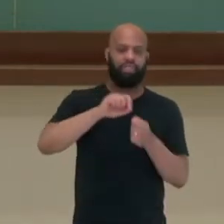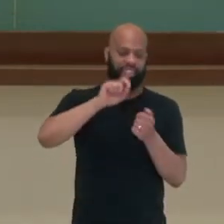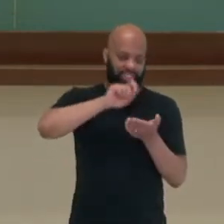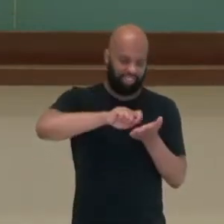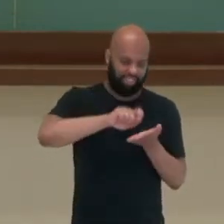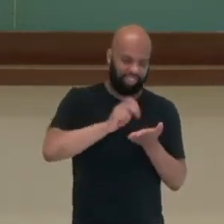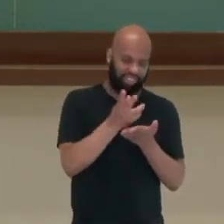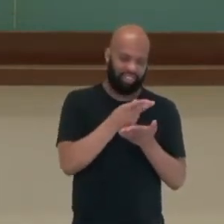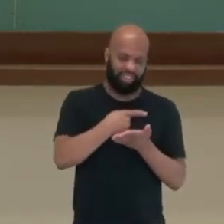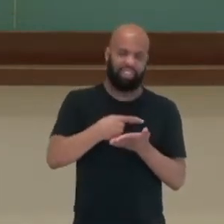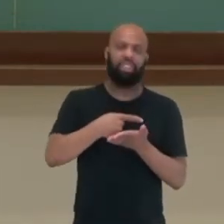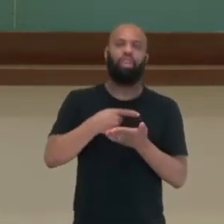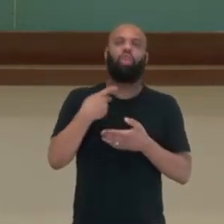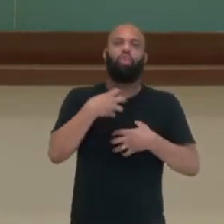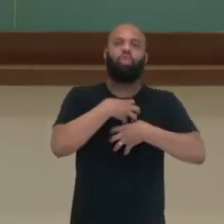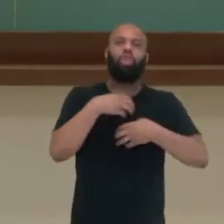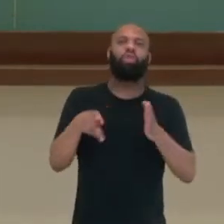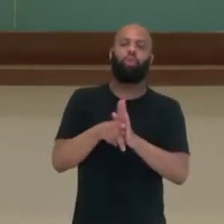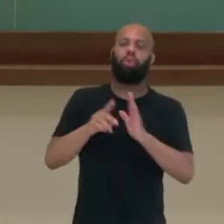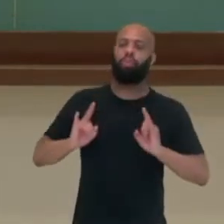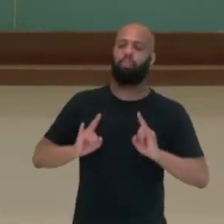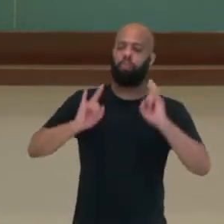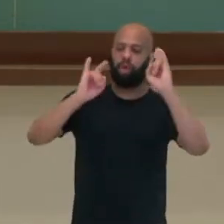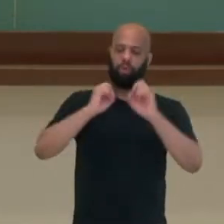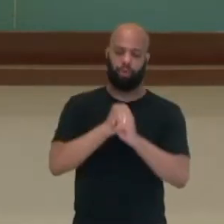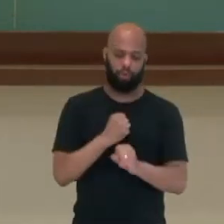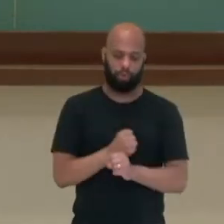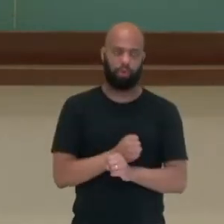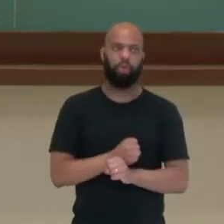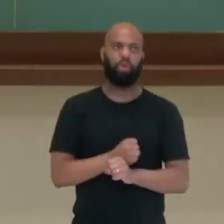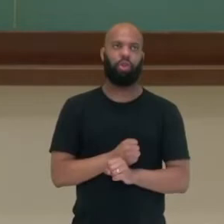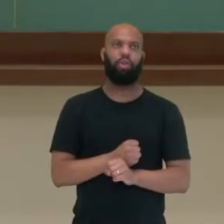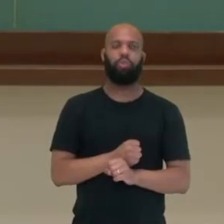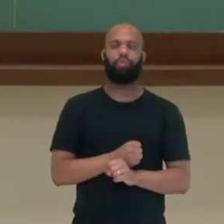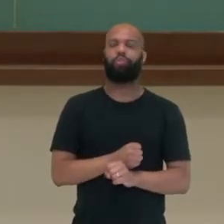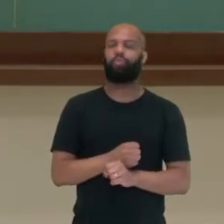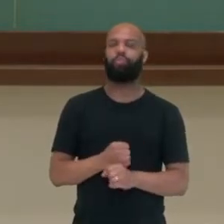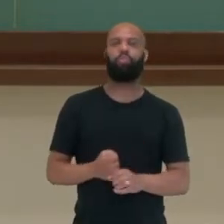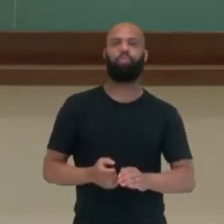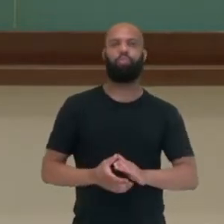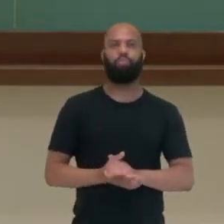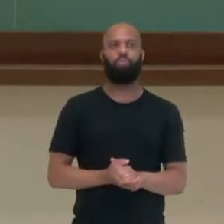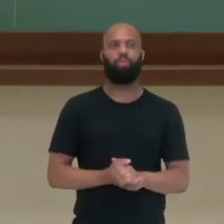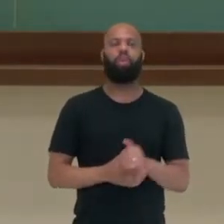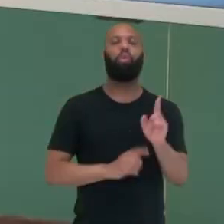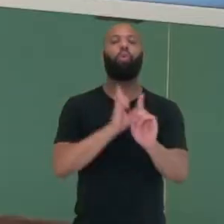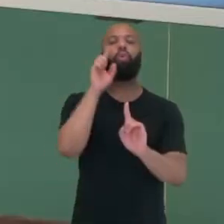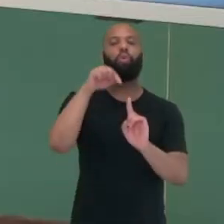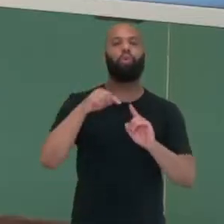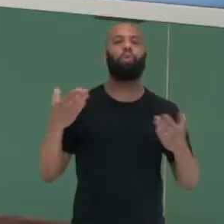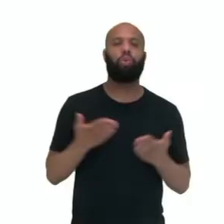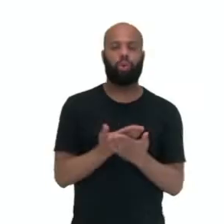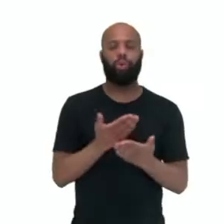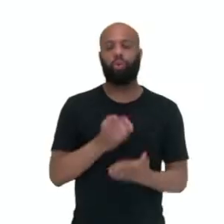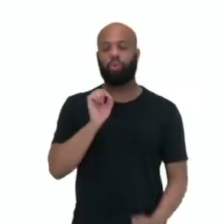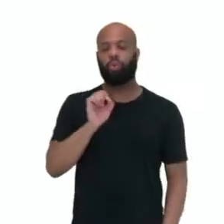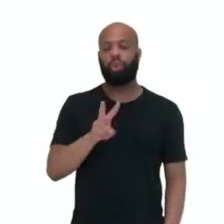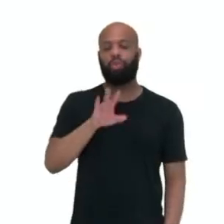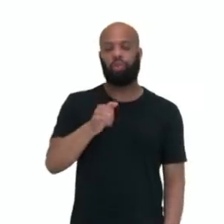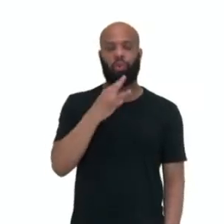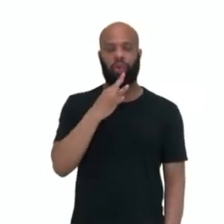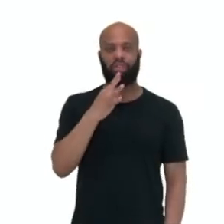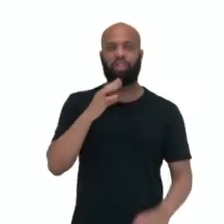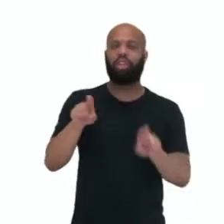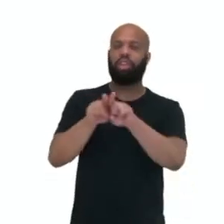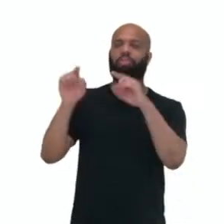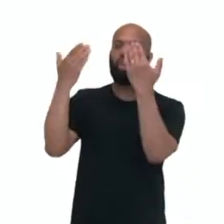papel a forma como aquele prédio foi construído? Me acompanhe! Como objetivo, na nossa aula de hoje, nós vamos conhecer e